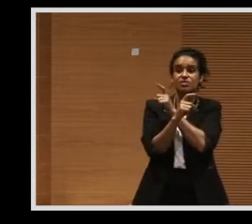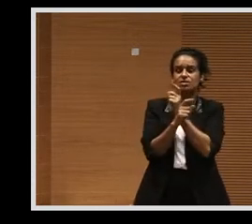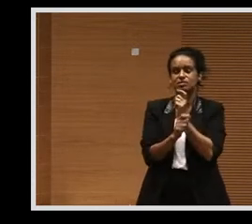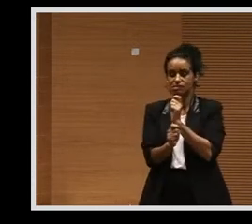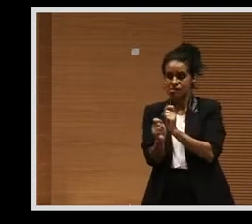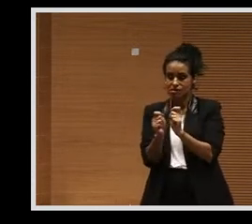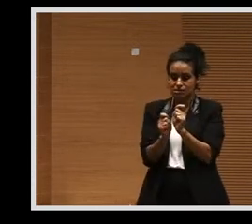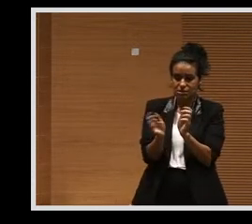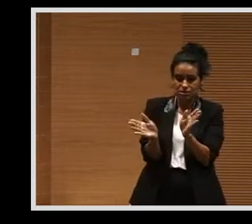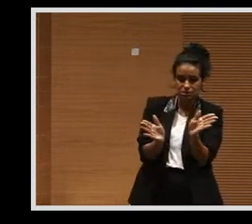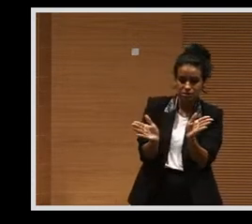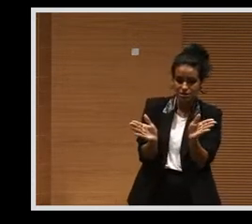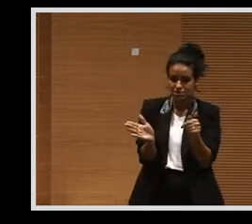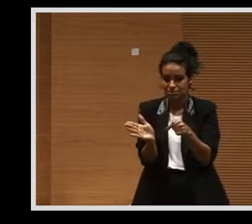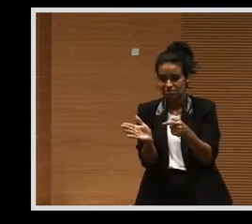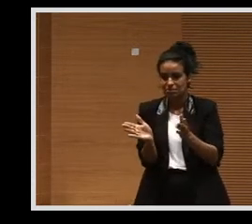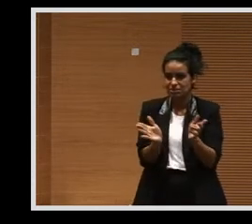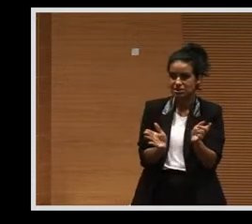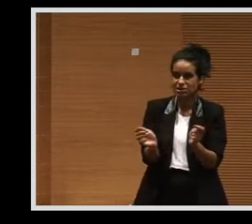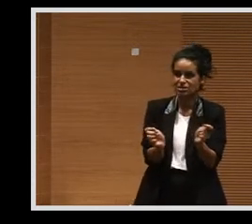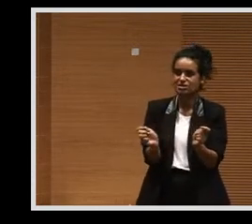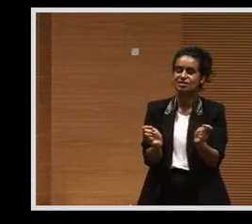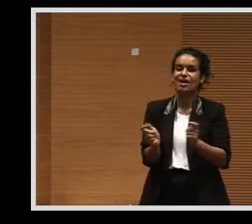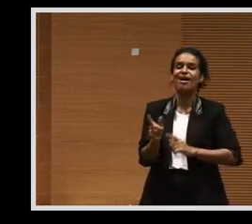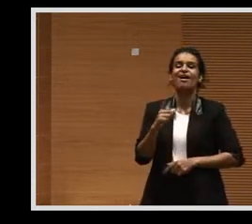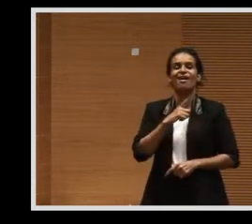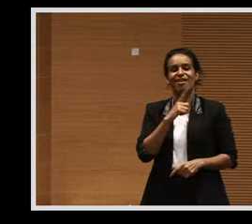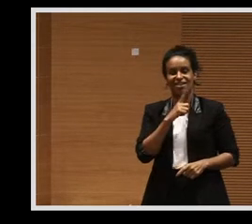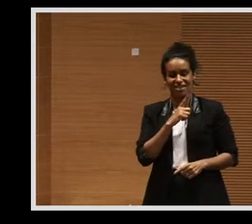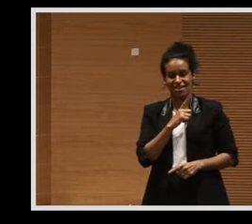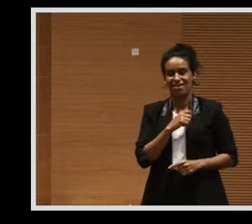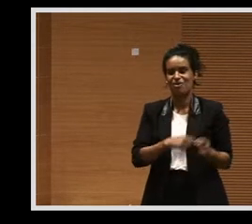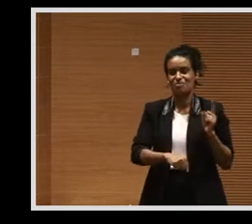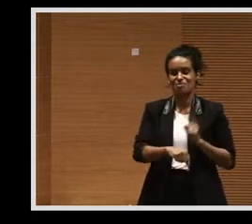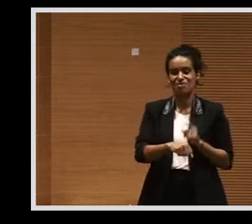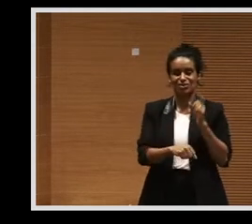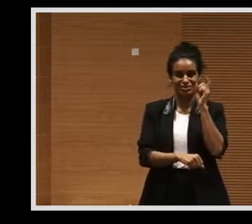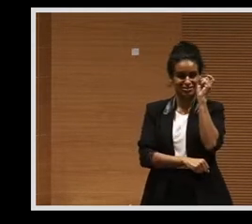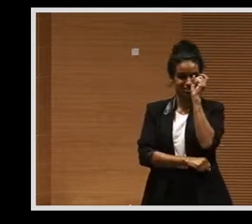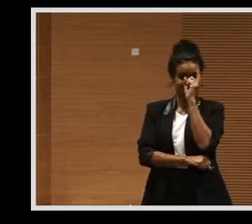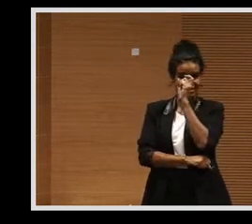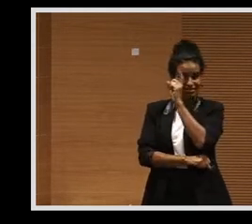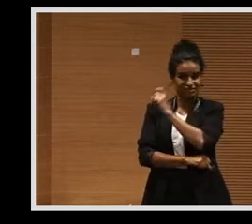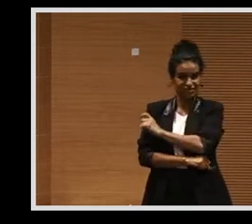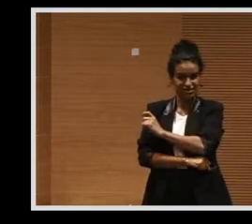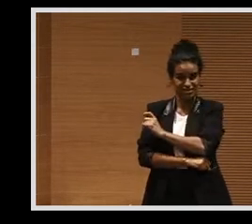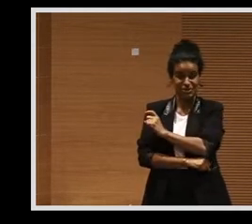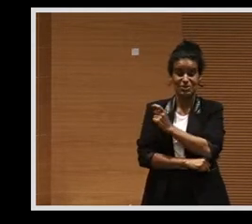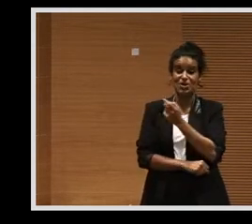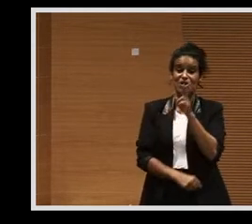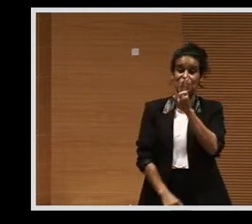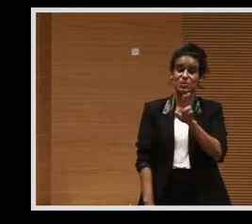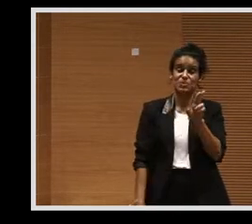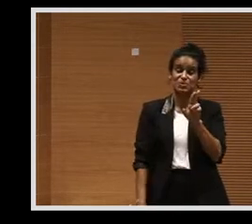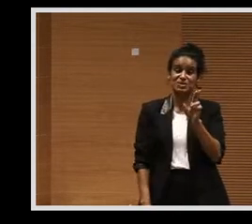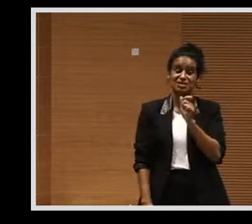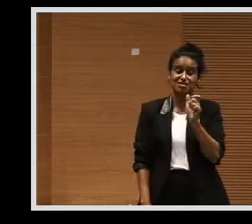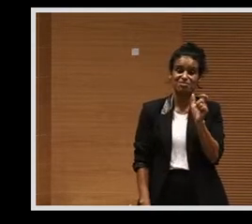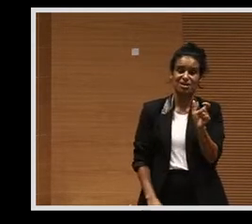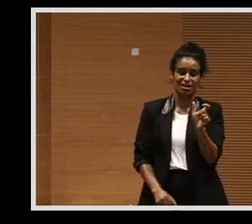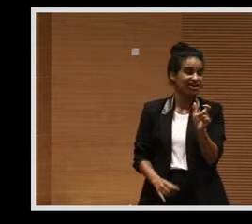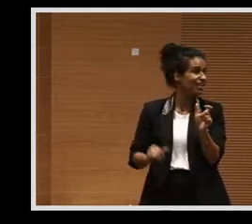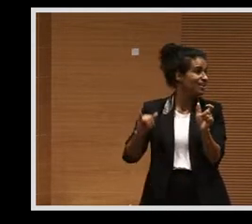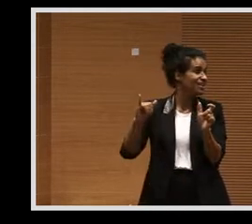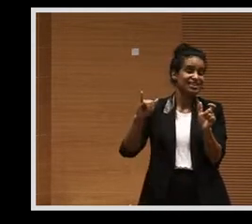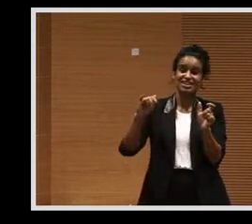impasses, né, eu acho que esse ponto tem sido um impasse dificílimo. Eu usei a expressão, acho que o Paul ia gostar aqui,